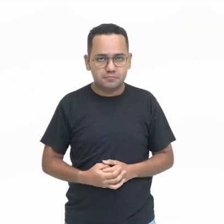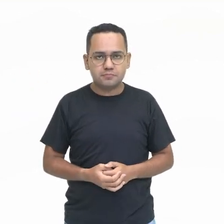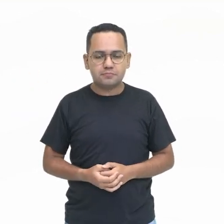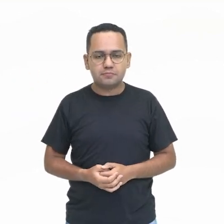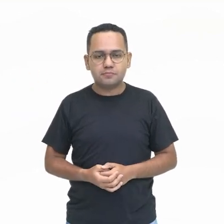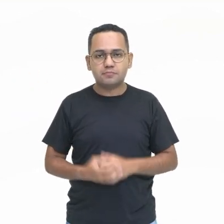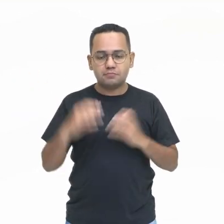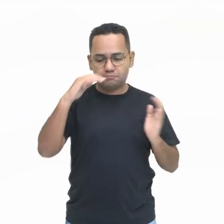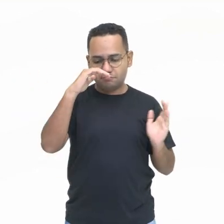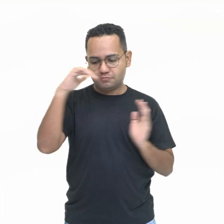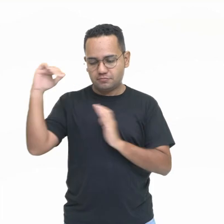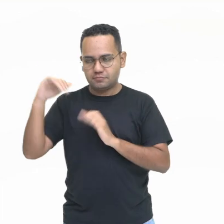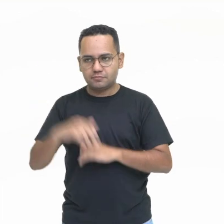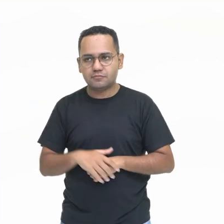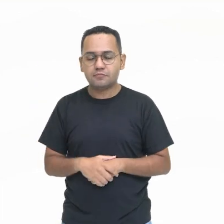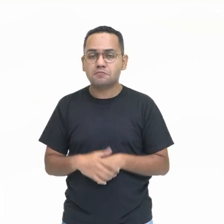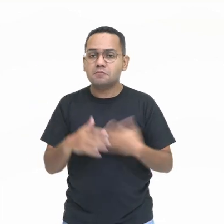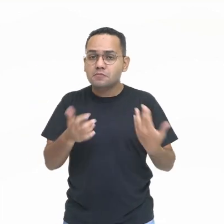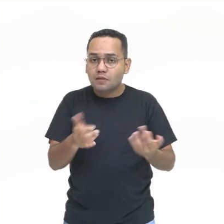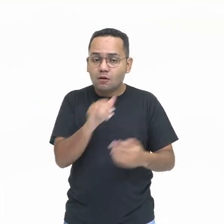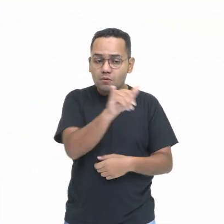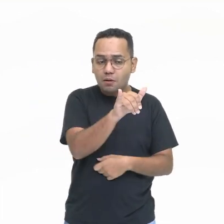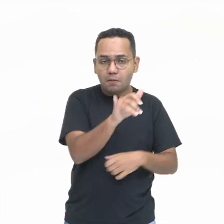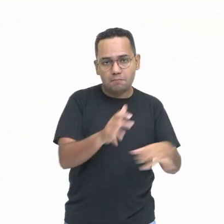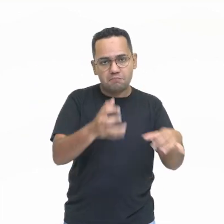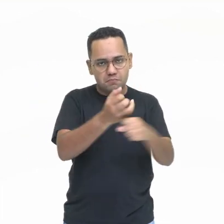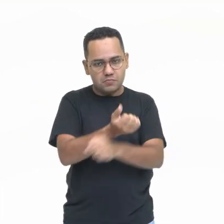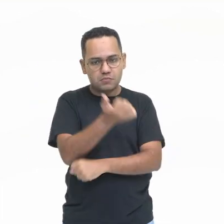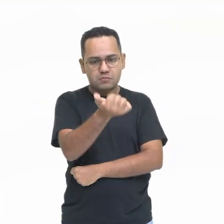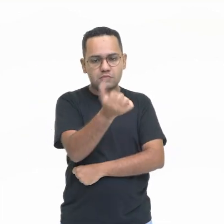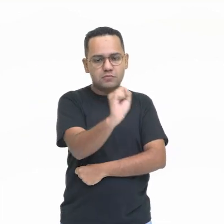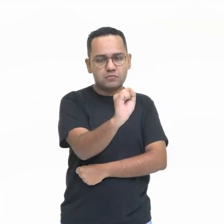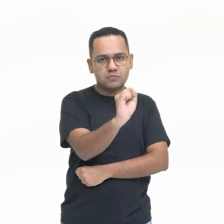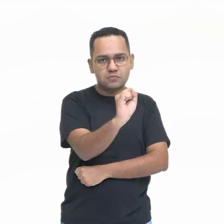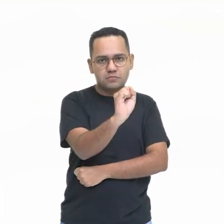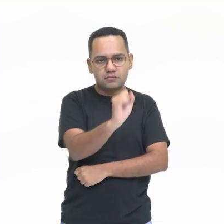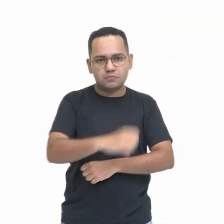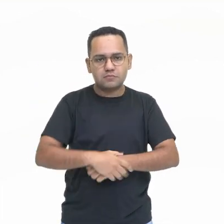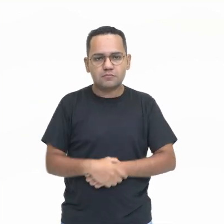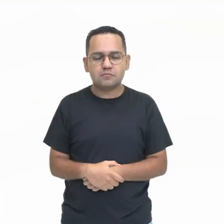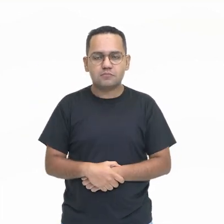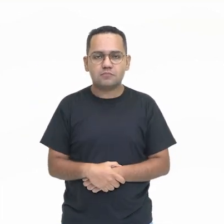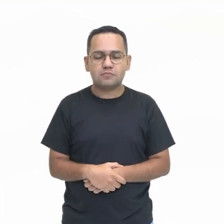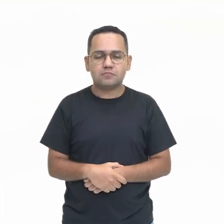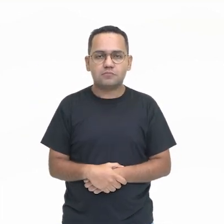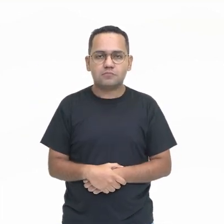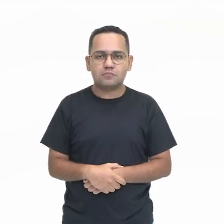a 18, certo? Então, o y do vértice da nossa função,